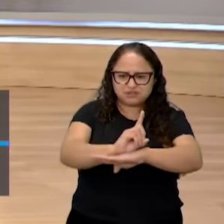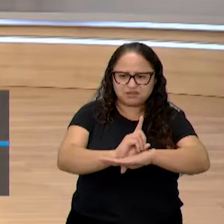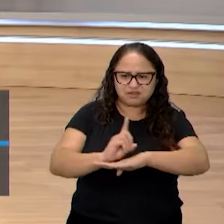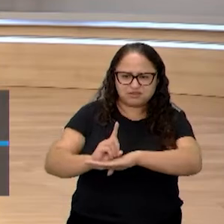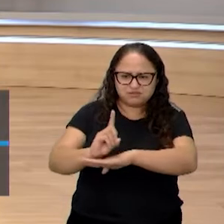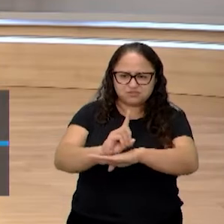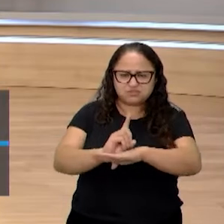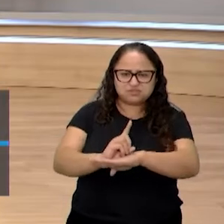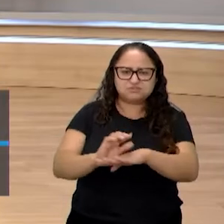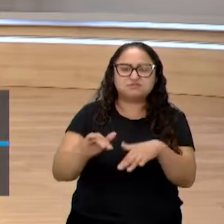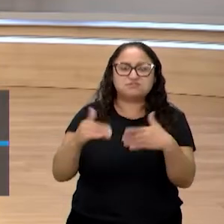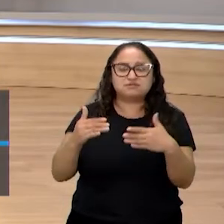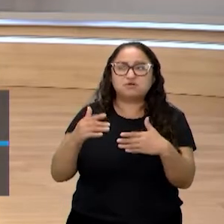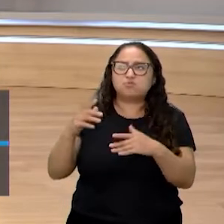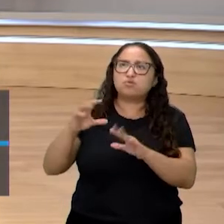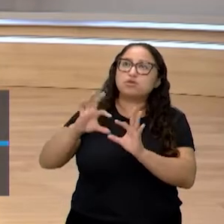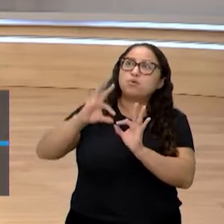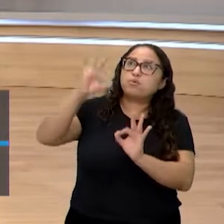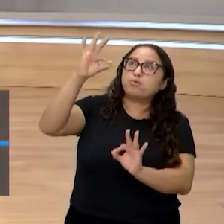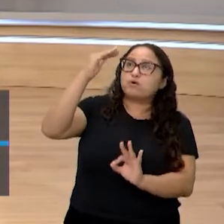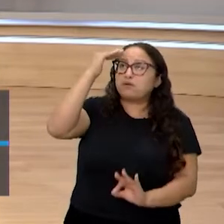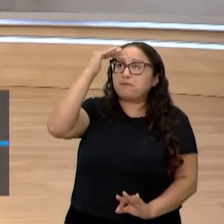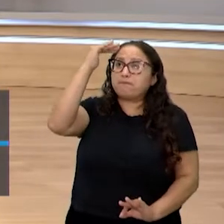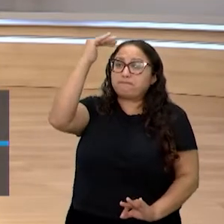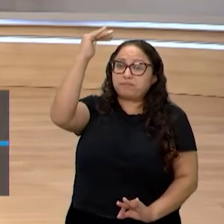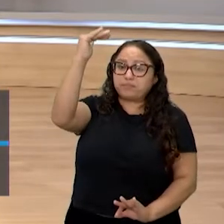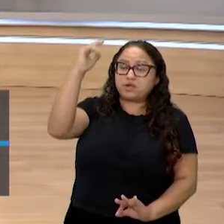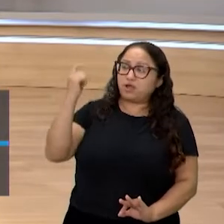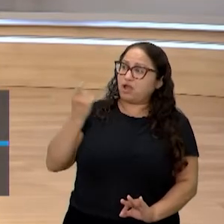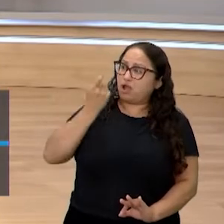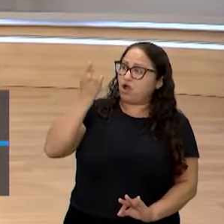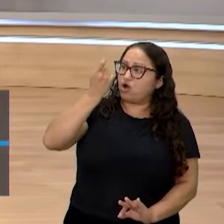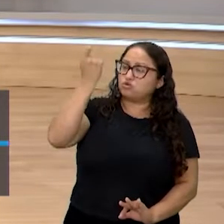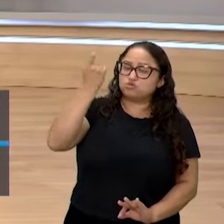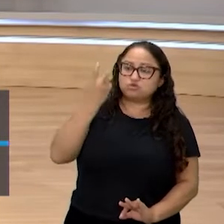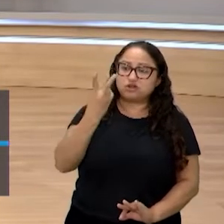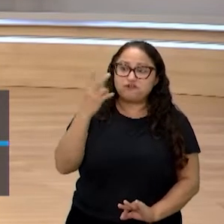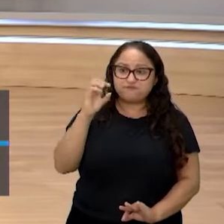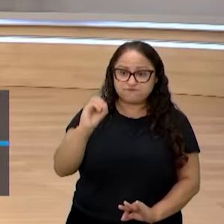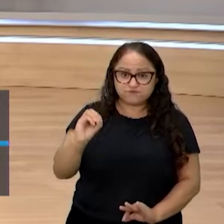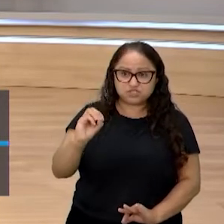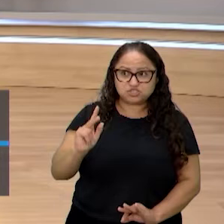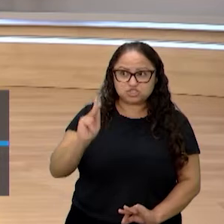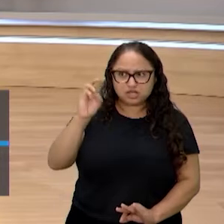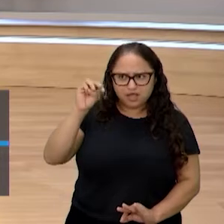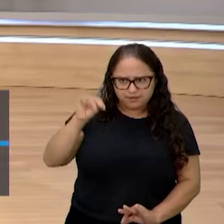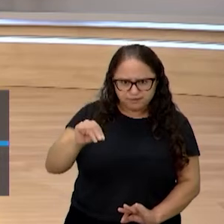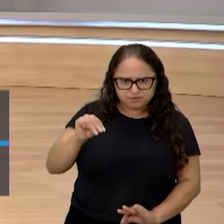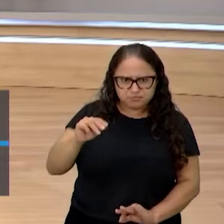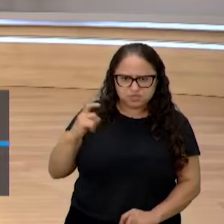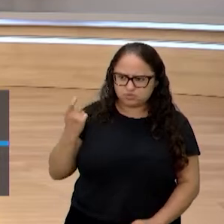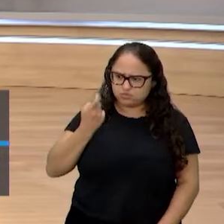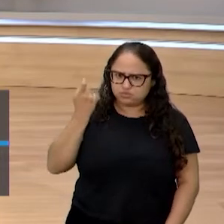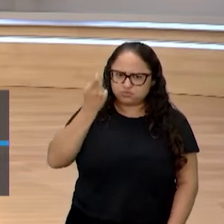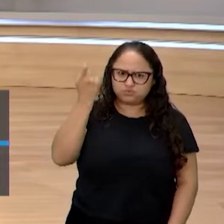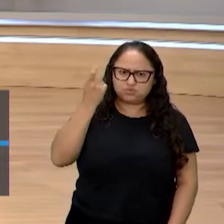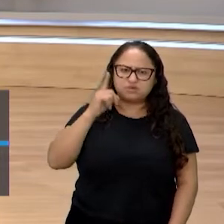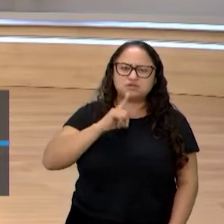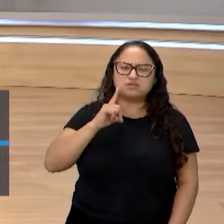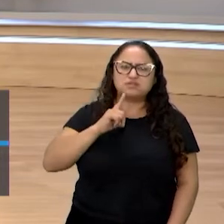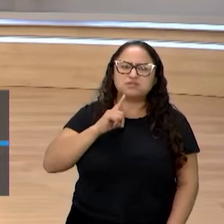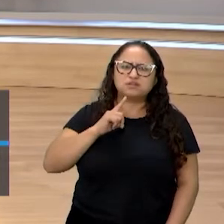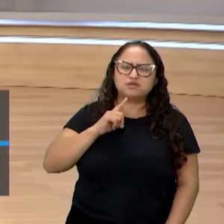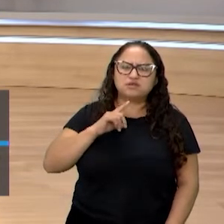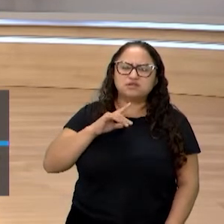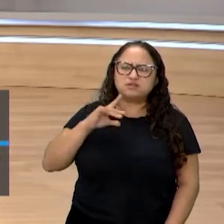é o Olimpo, né? Olha, é verdade. Pensando nessa questão de altura, né? 20 quilômetros de altura. E aí teve satélites,